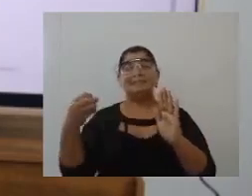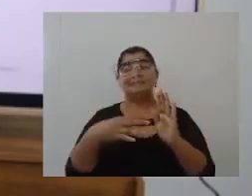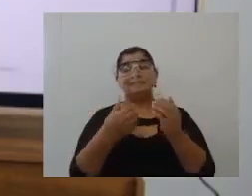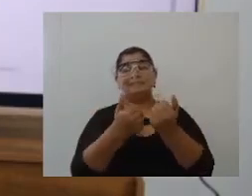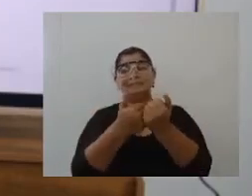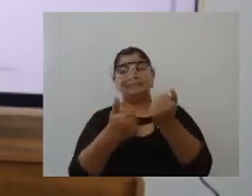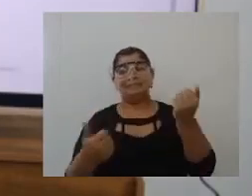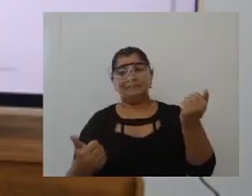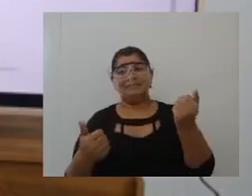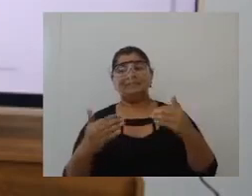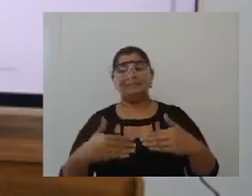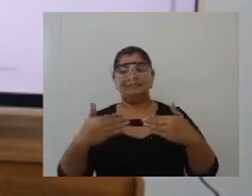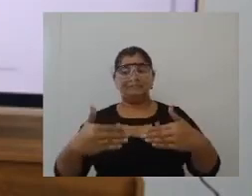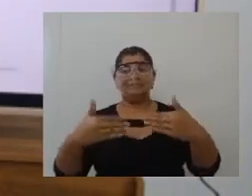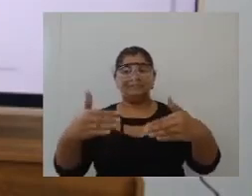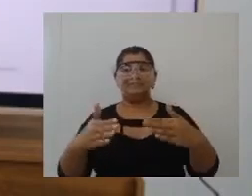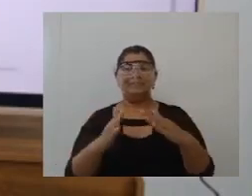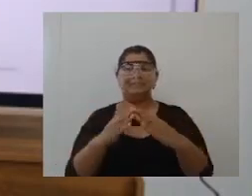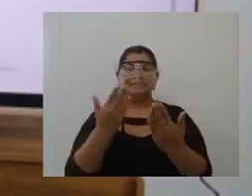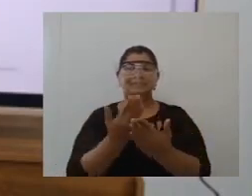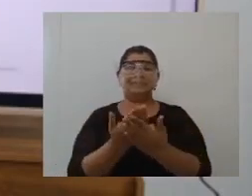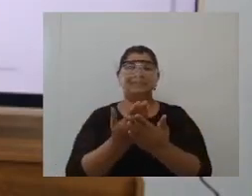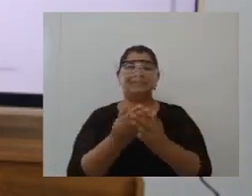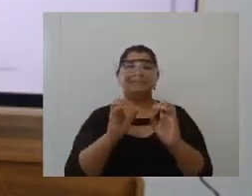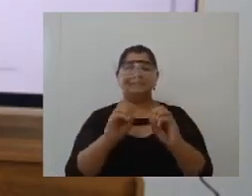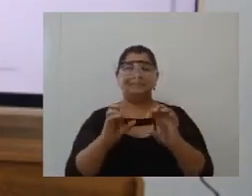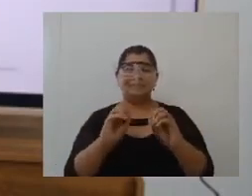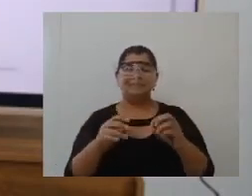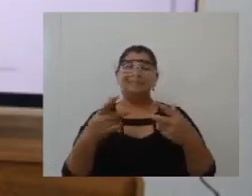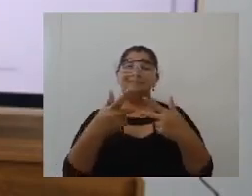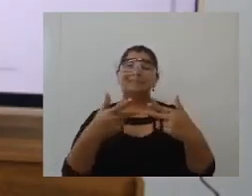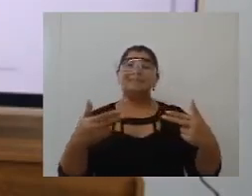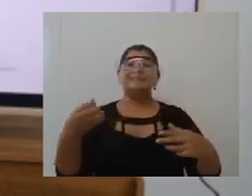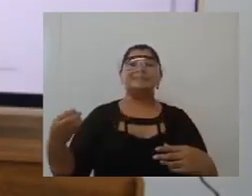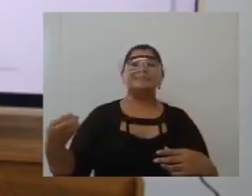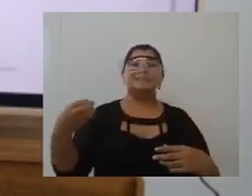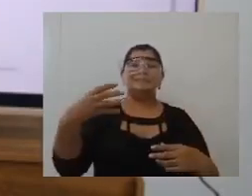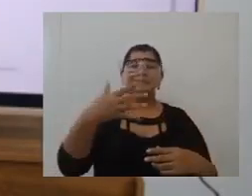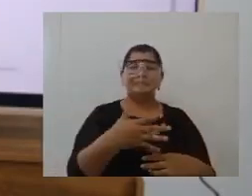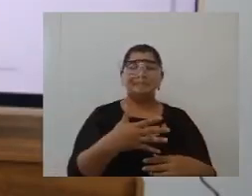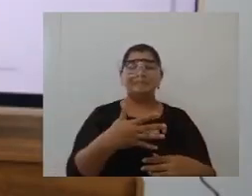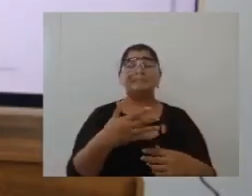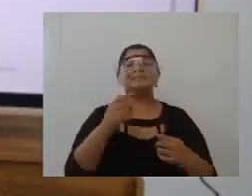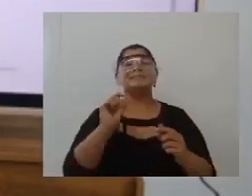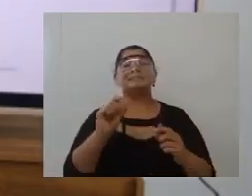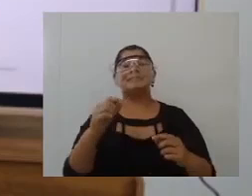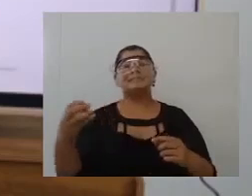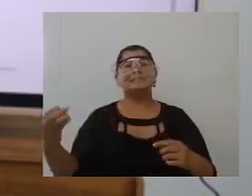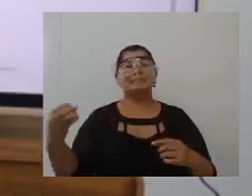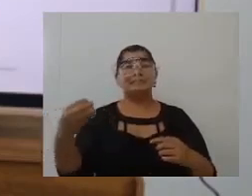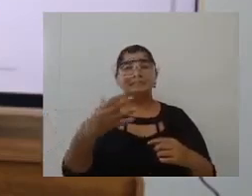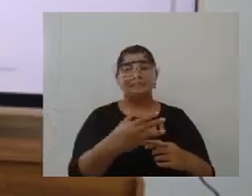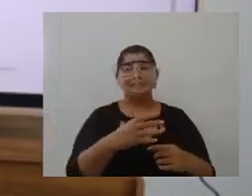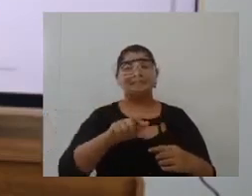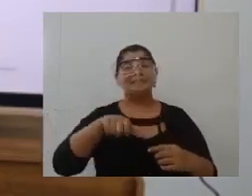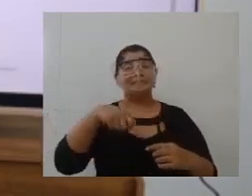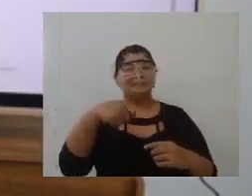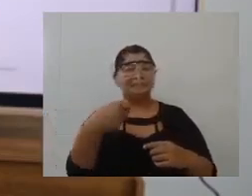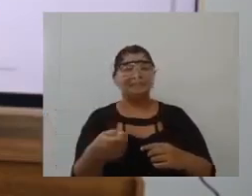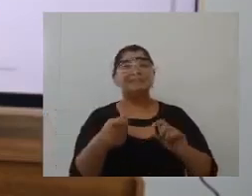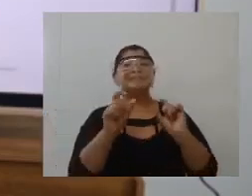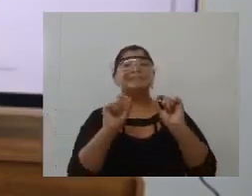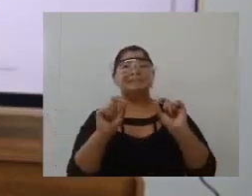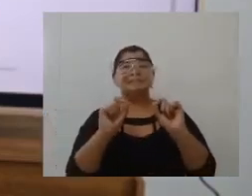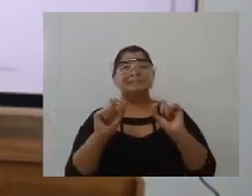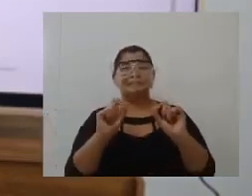do Ministério da Educação. É coisa realmente nova. E essa novidade significa o seguinte, deixa eu separar para